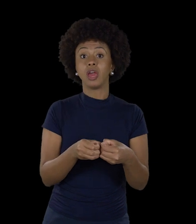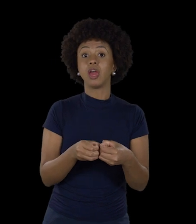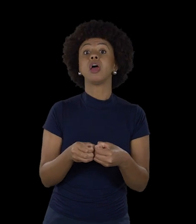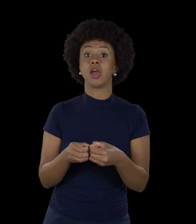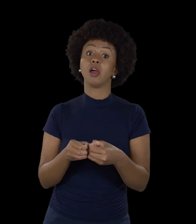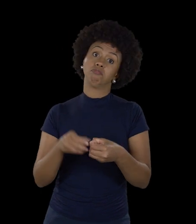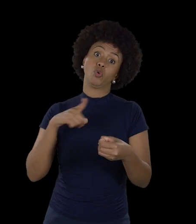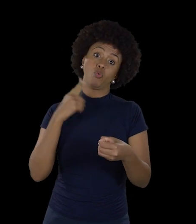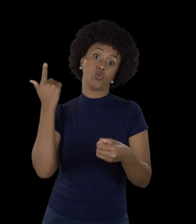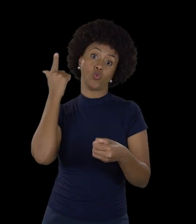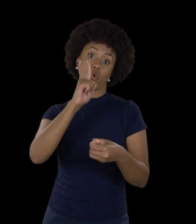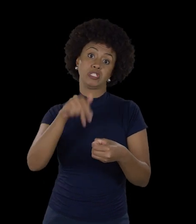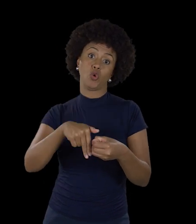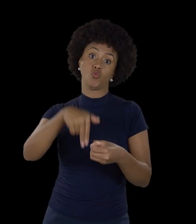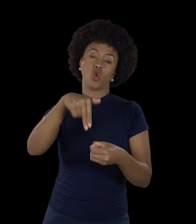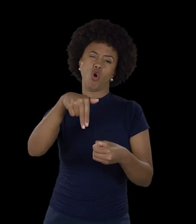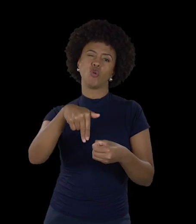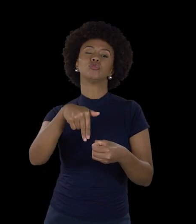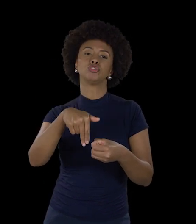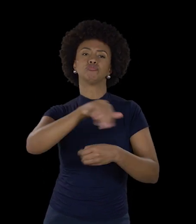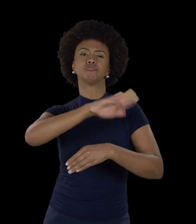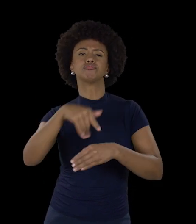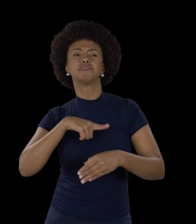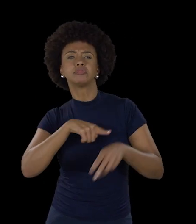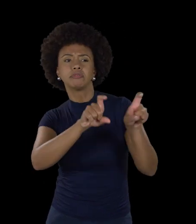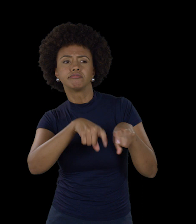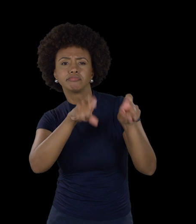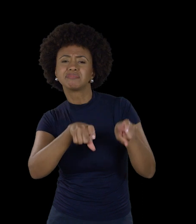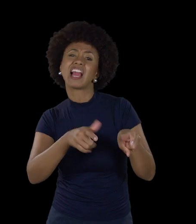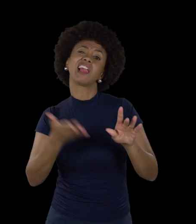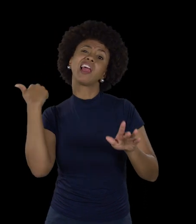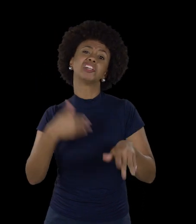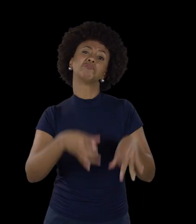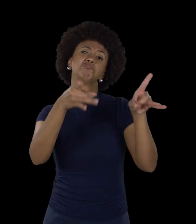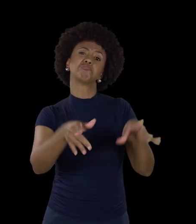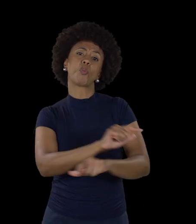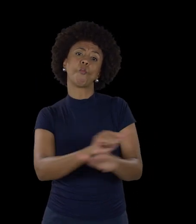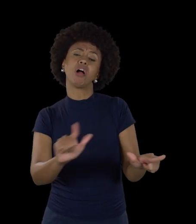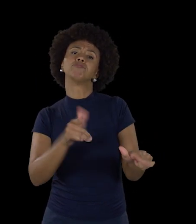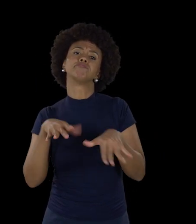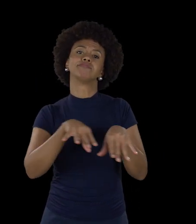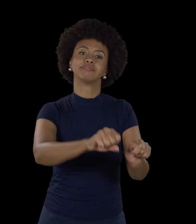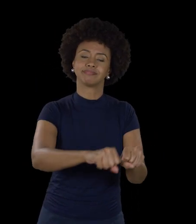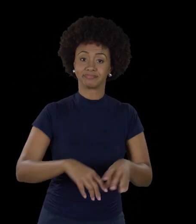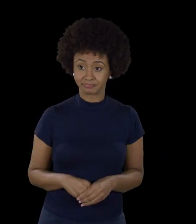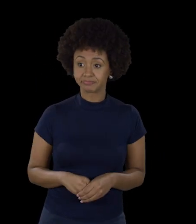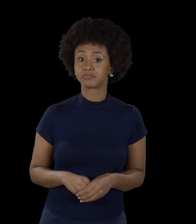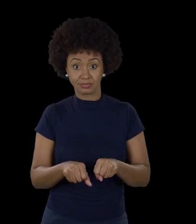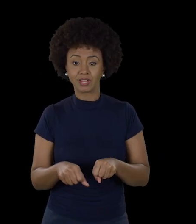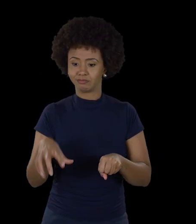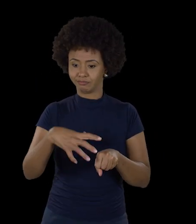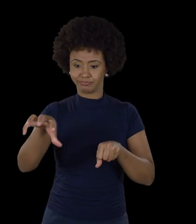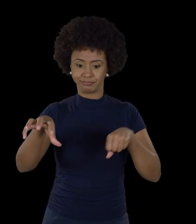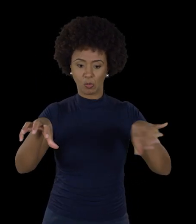italianos chegaram a Vargem Alta, ocupando fazendas que, a essa altura, encontravam-se abandonadas. O cenário de montanhas separadas